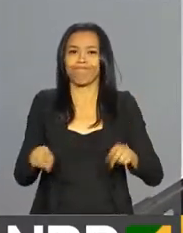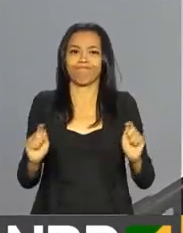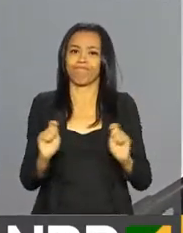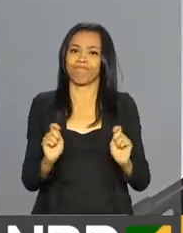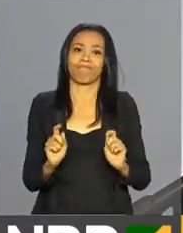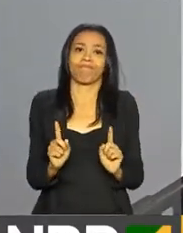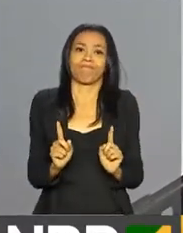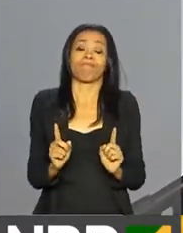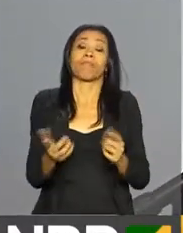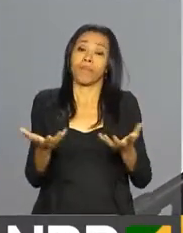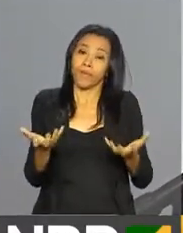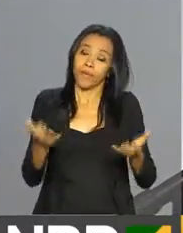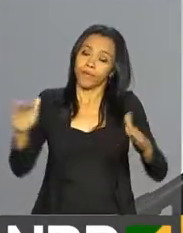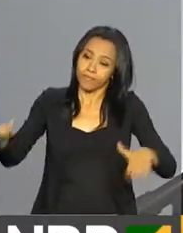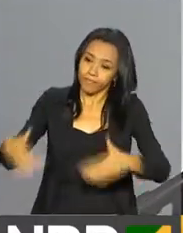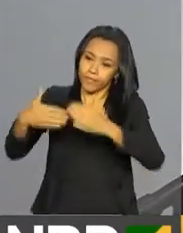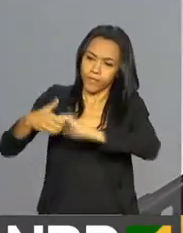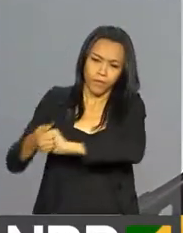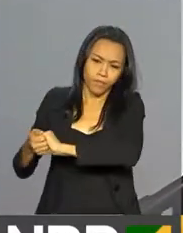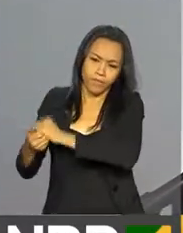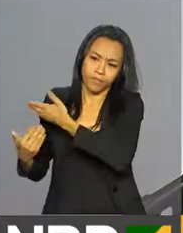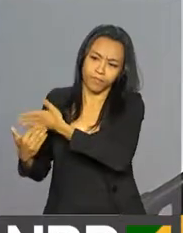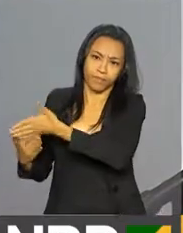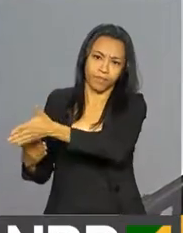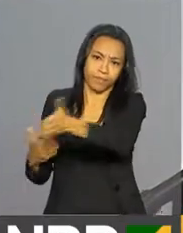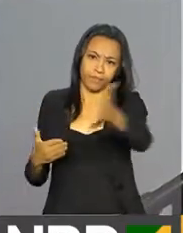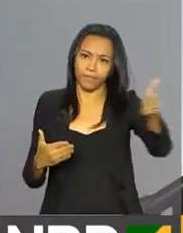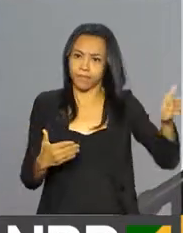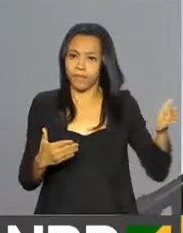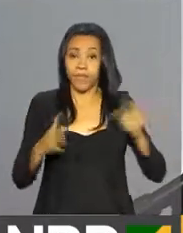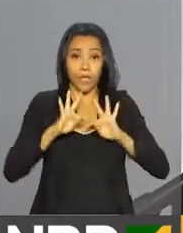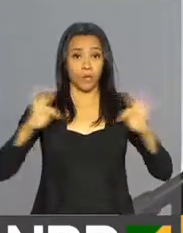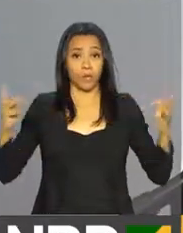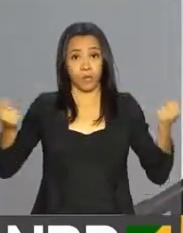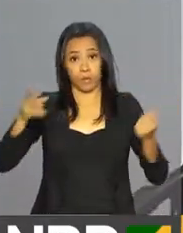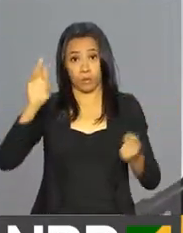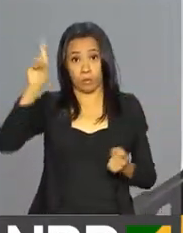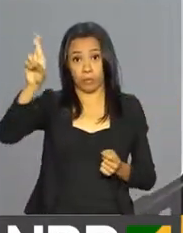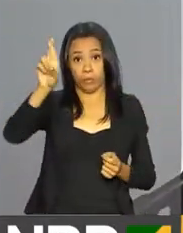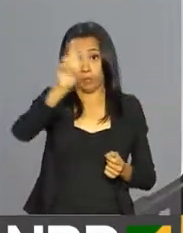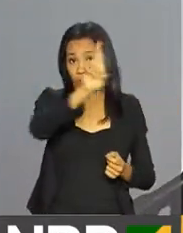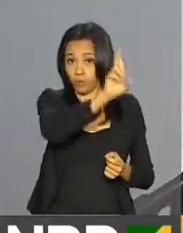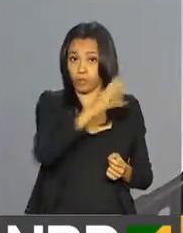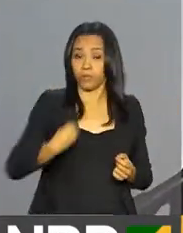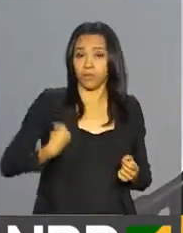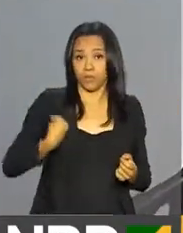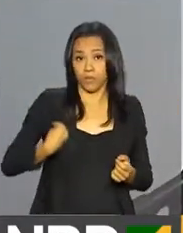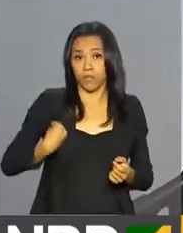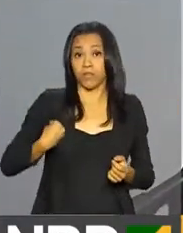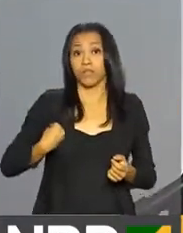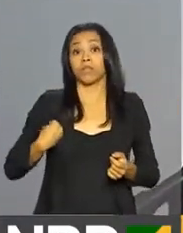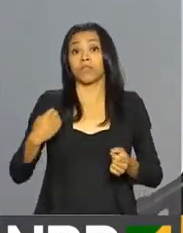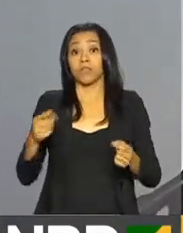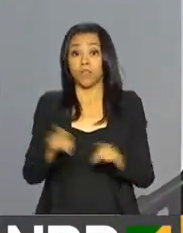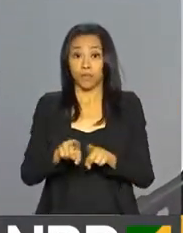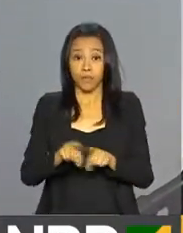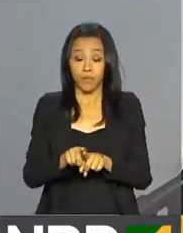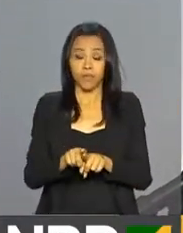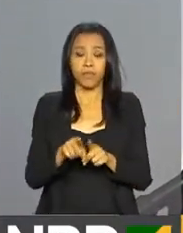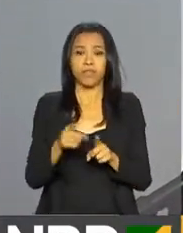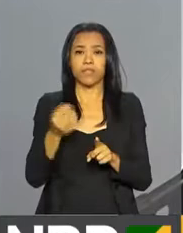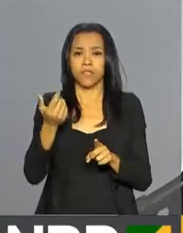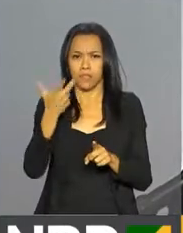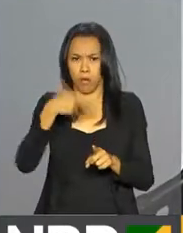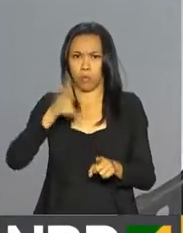eu quero cumprimentá los a todos nós autoridades que estão aqui mas aquela questão é do plenário aliás em termos de